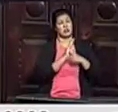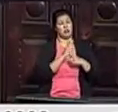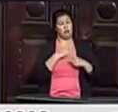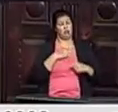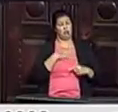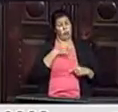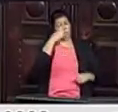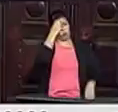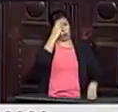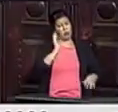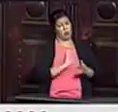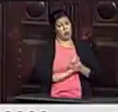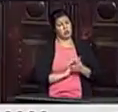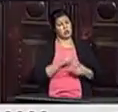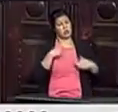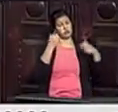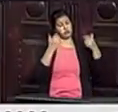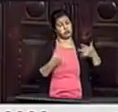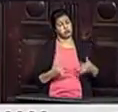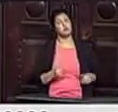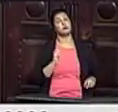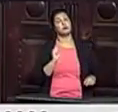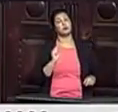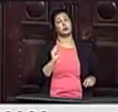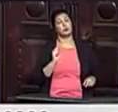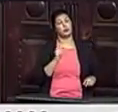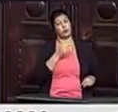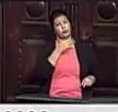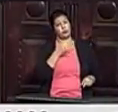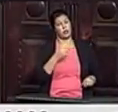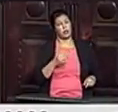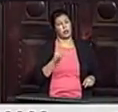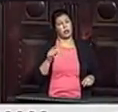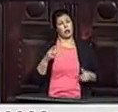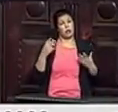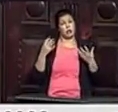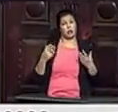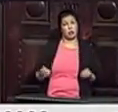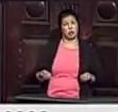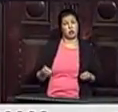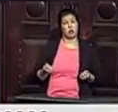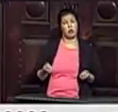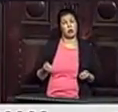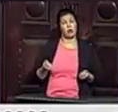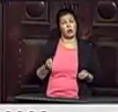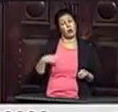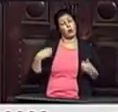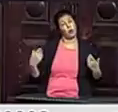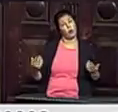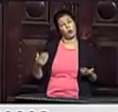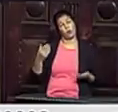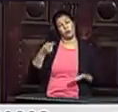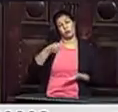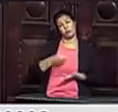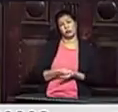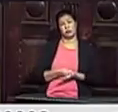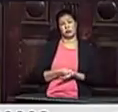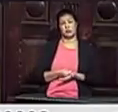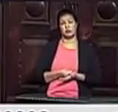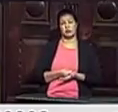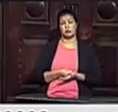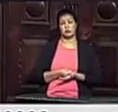a sua argumentação. Será absolvido ou condenado. Muitas vezes, nem